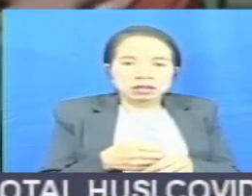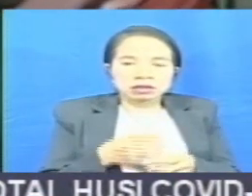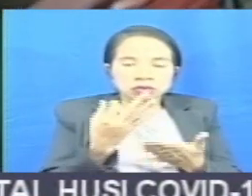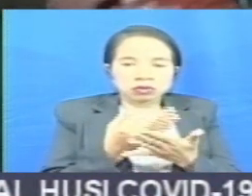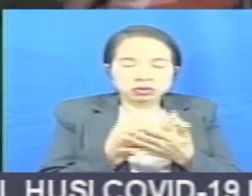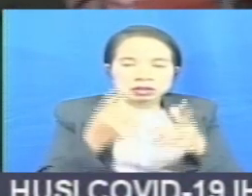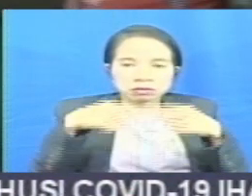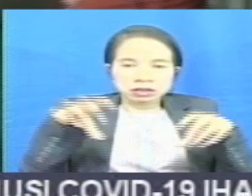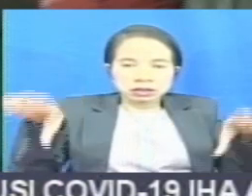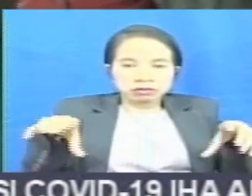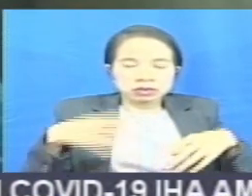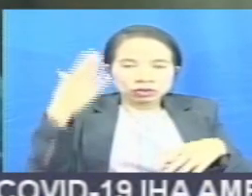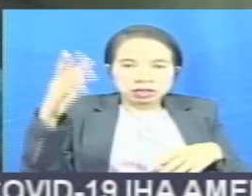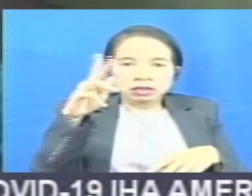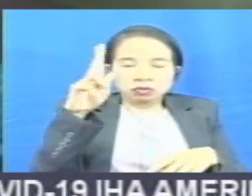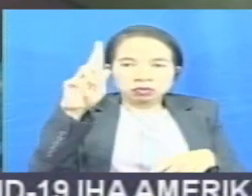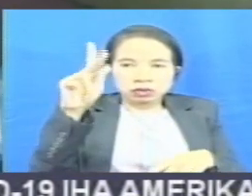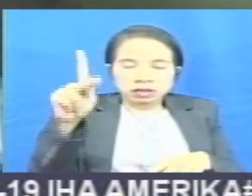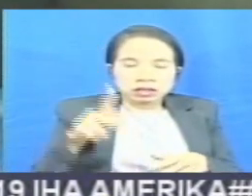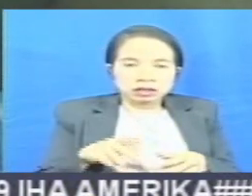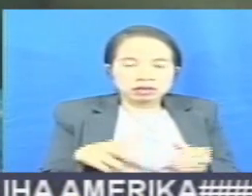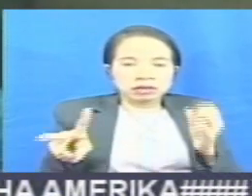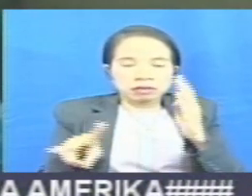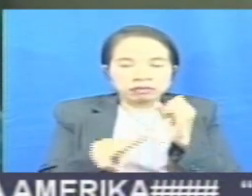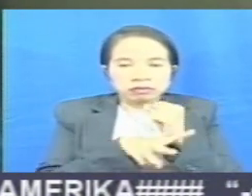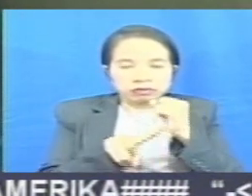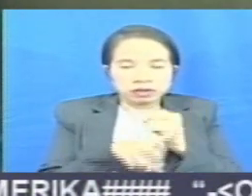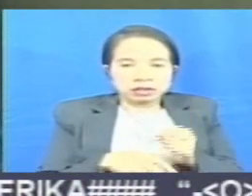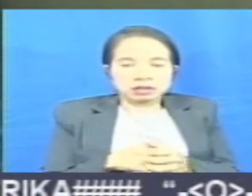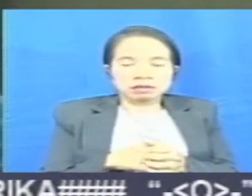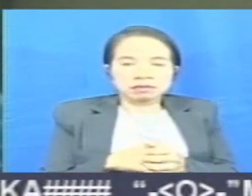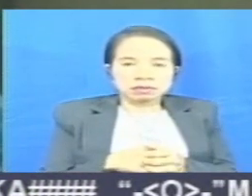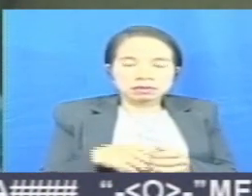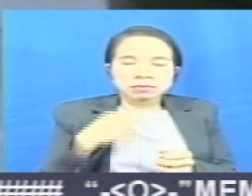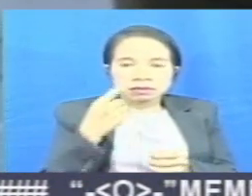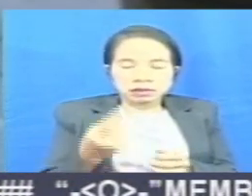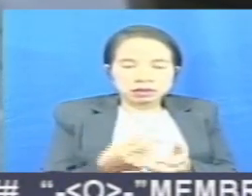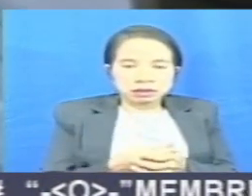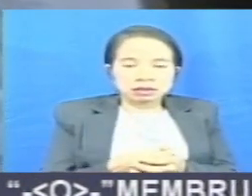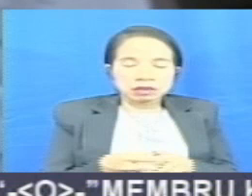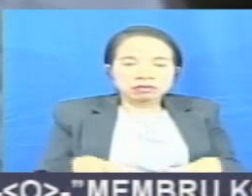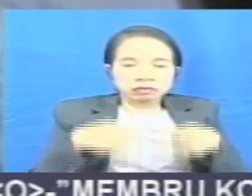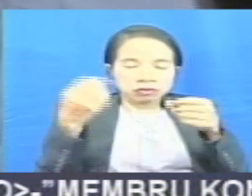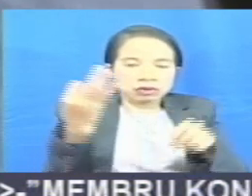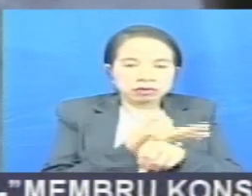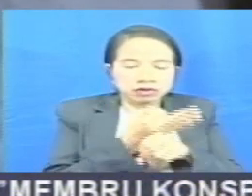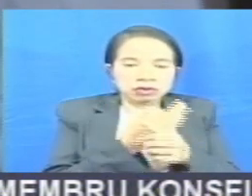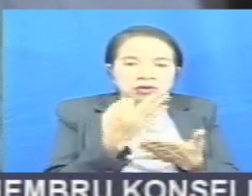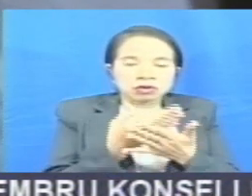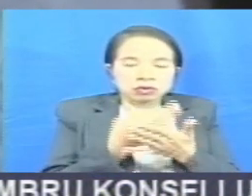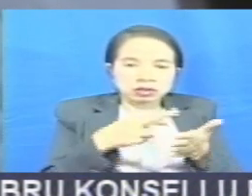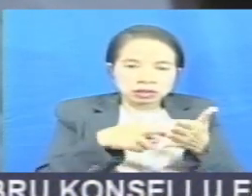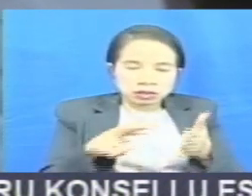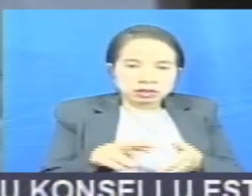Inglaterra. Vítima João da Costa Bartatelli e a campo alor dili haktuir. Nha hatama ona documento ho osan